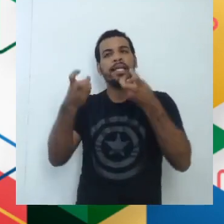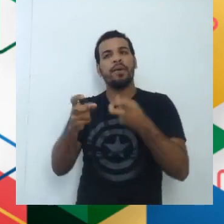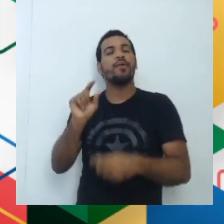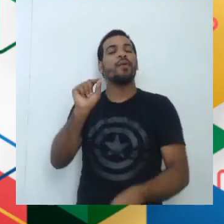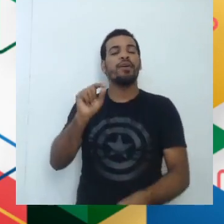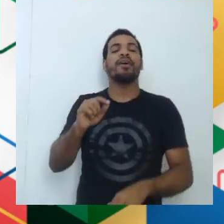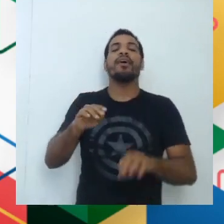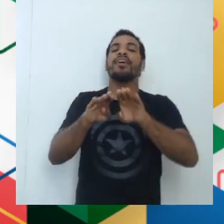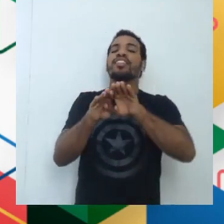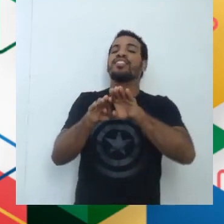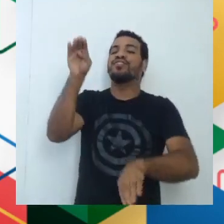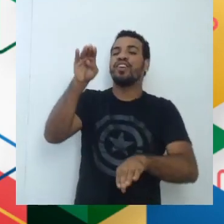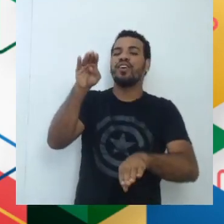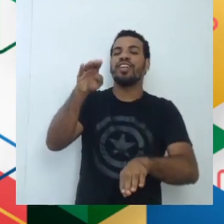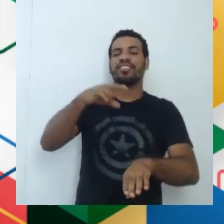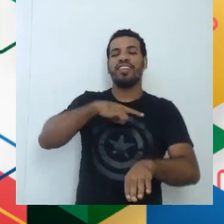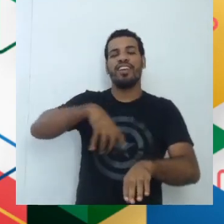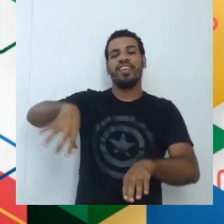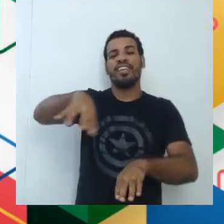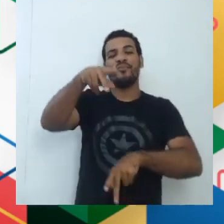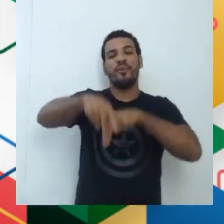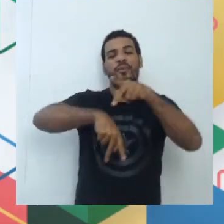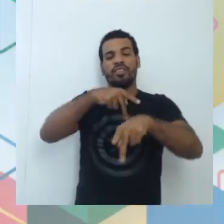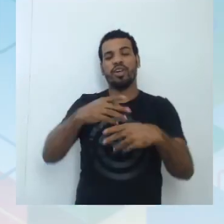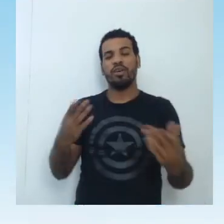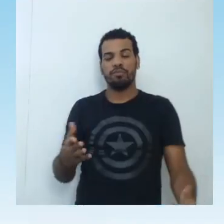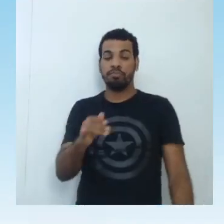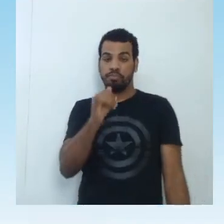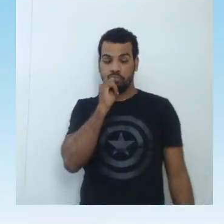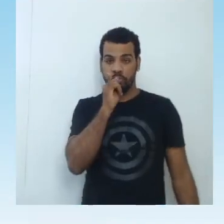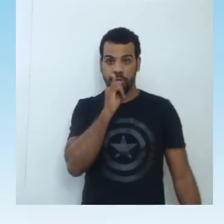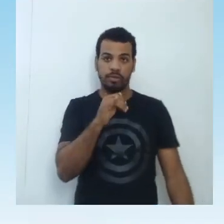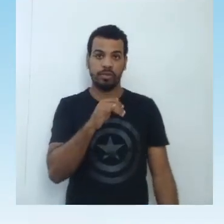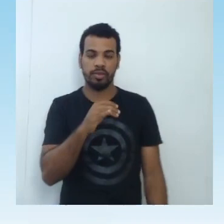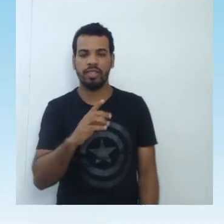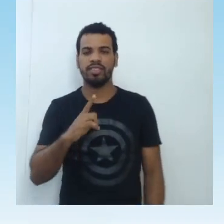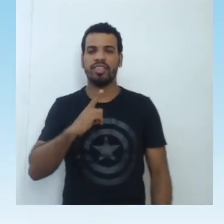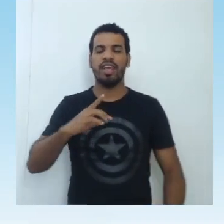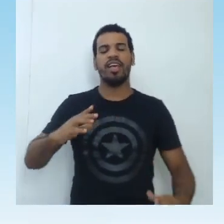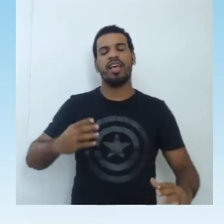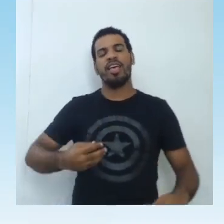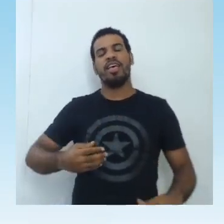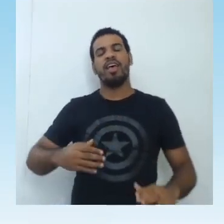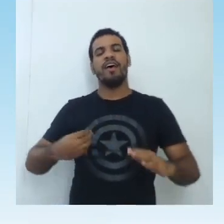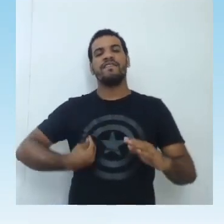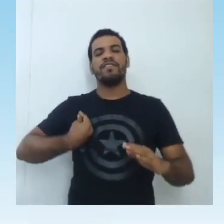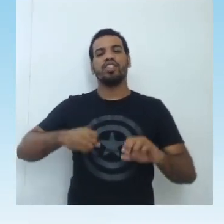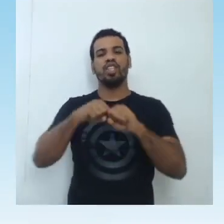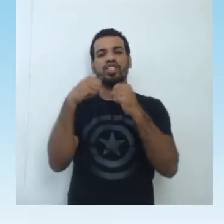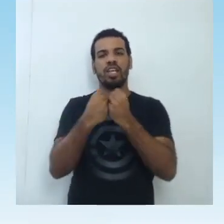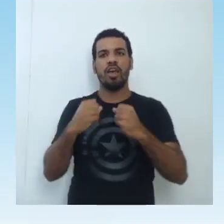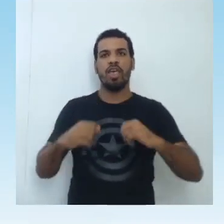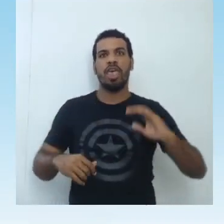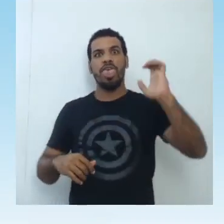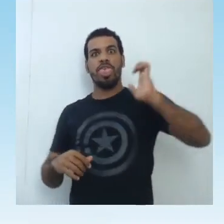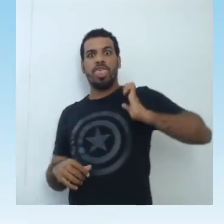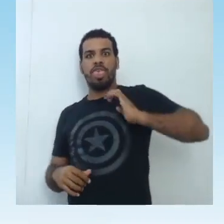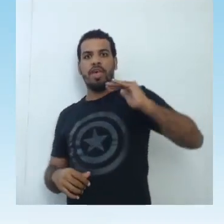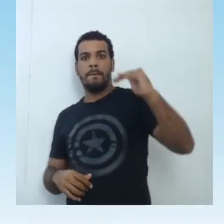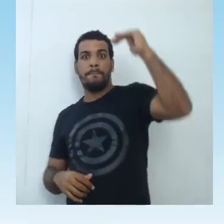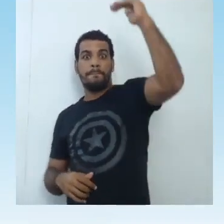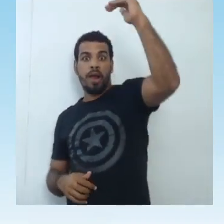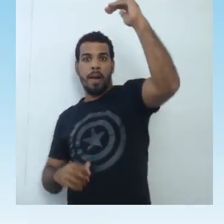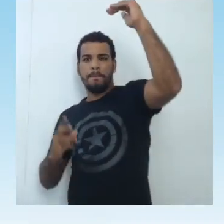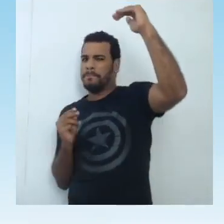as desigualdades existentes na população. Então, se a gente for olhar a pirâmide da estratificação social brasileira, você vai ter as